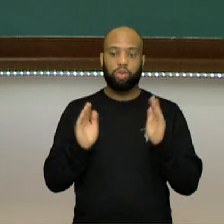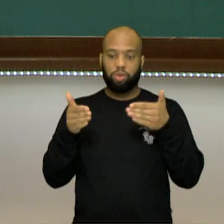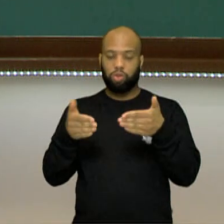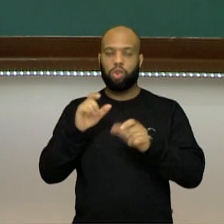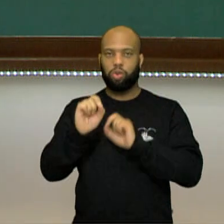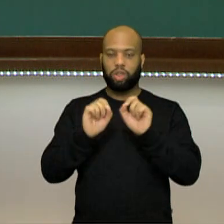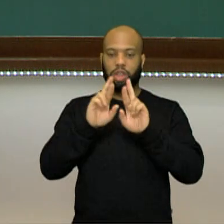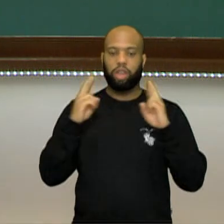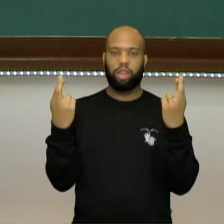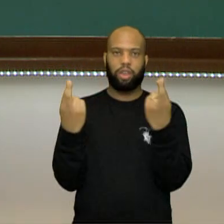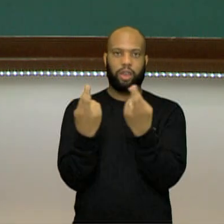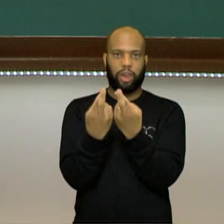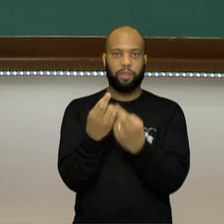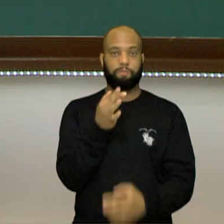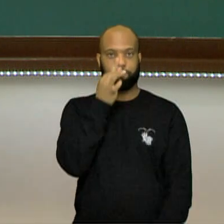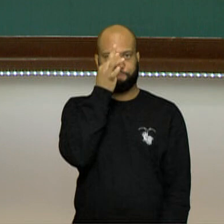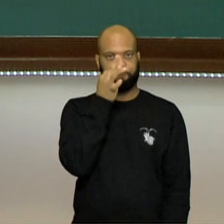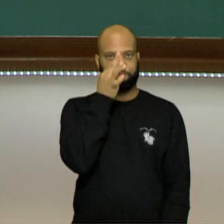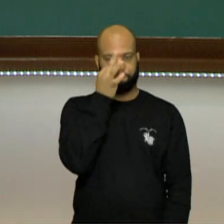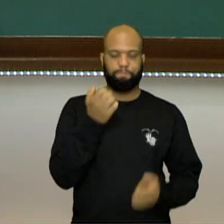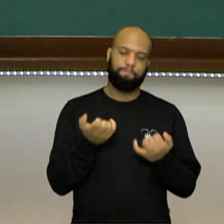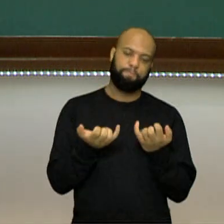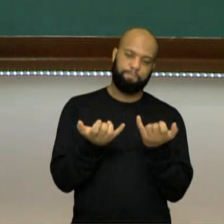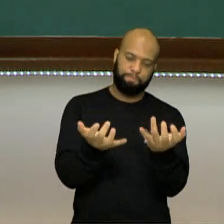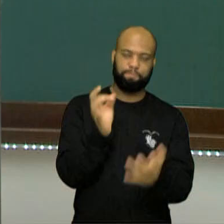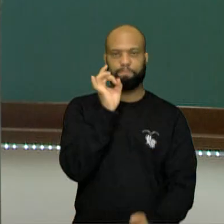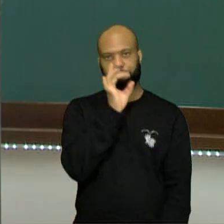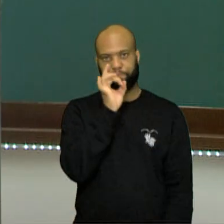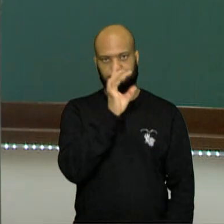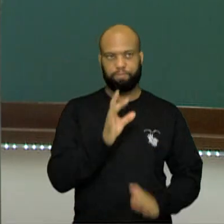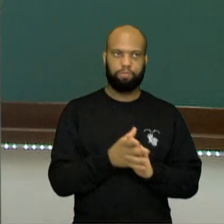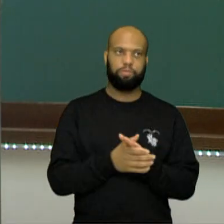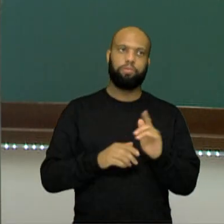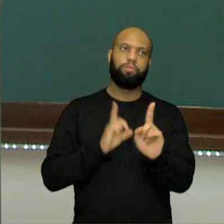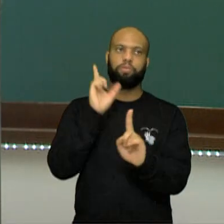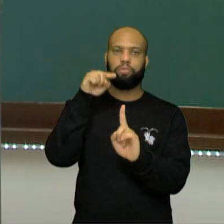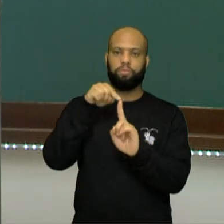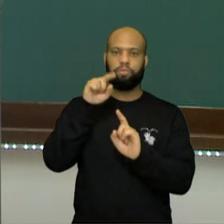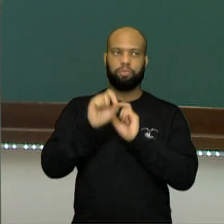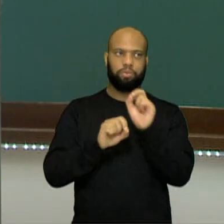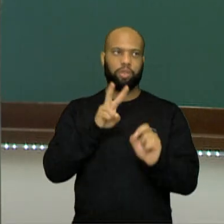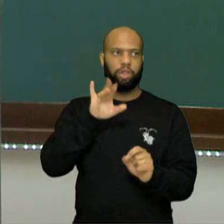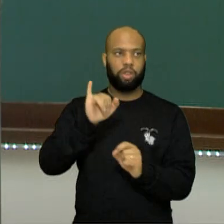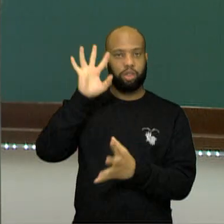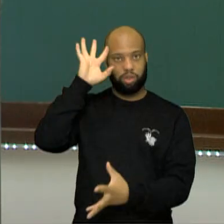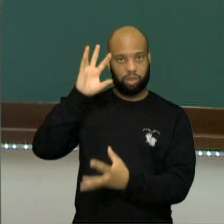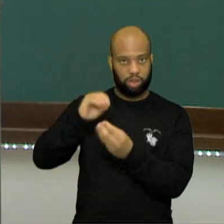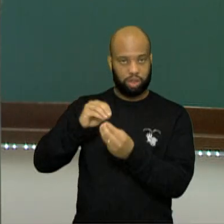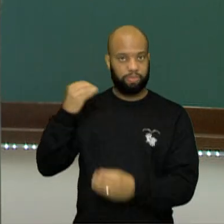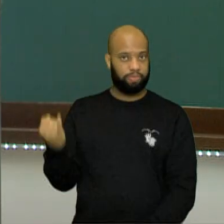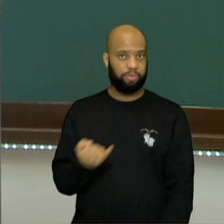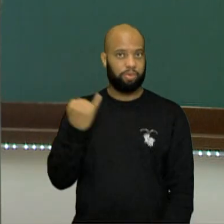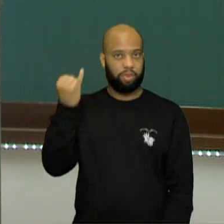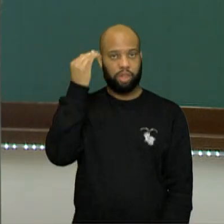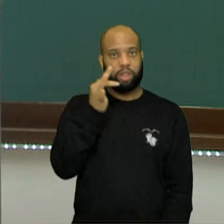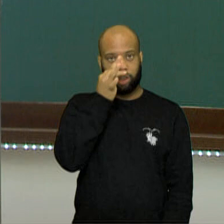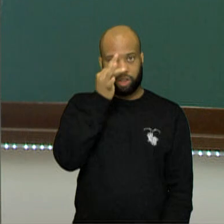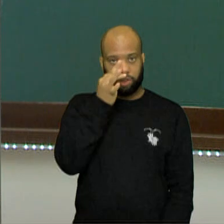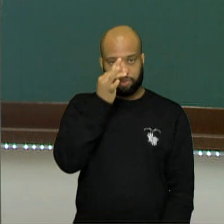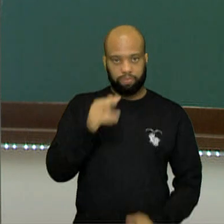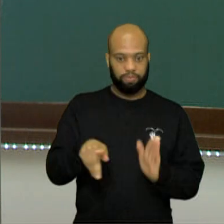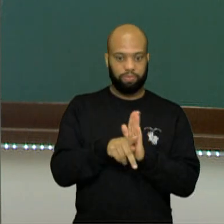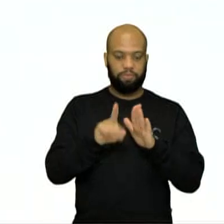das plantas. Como objetivo da nossa aula temos, então, compreender a importância das plantas no processo de